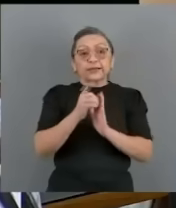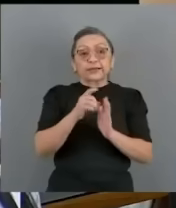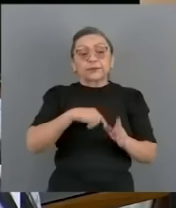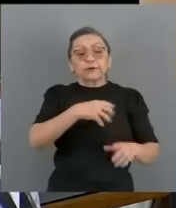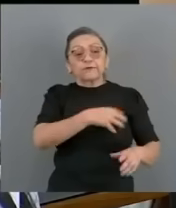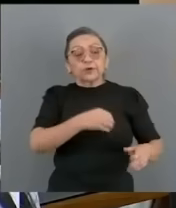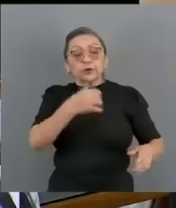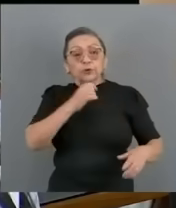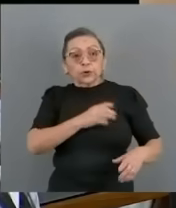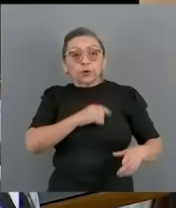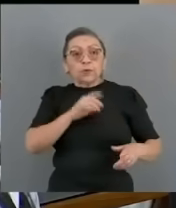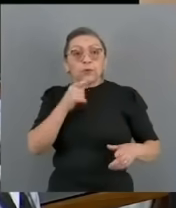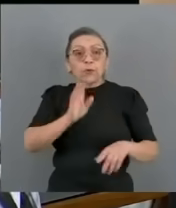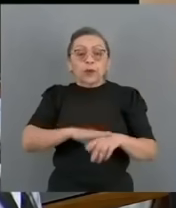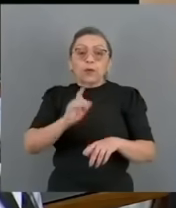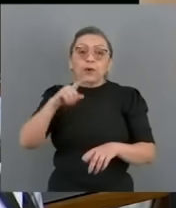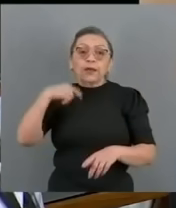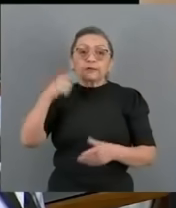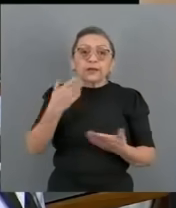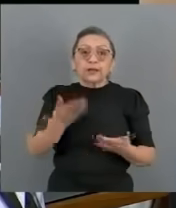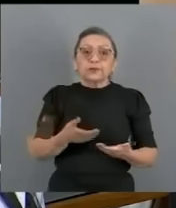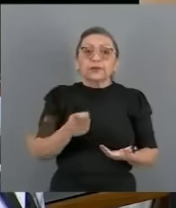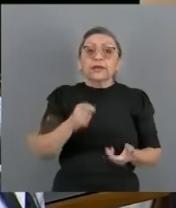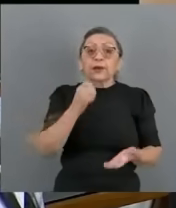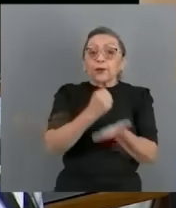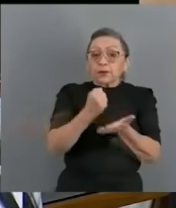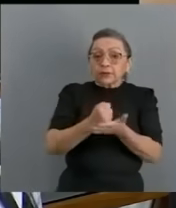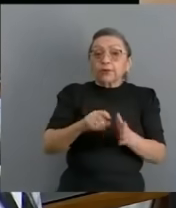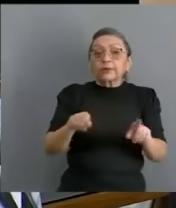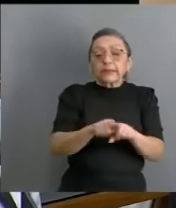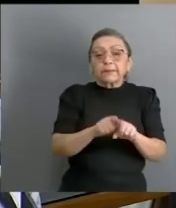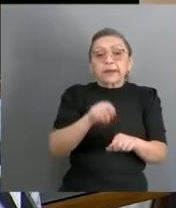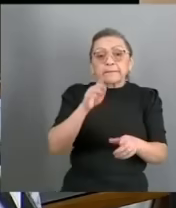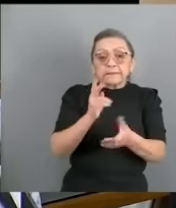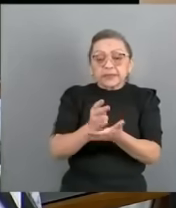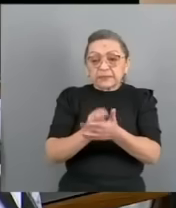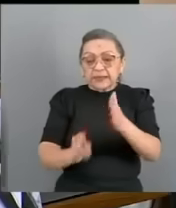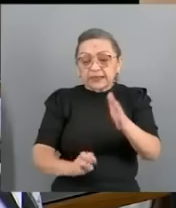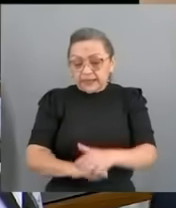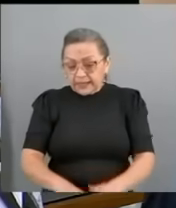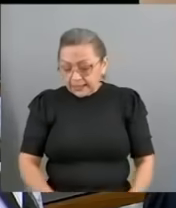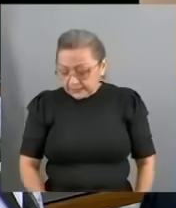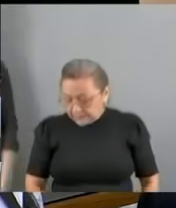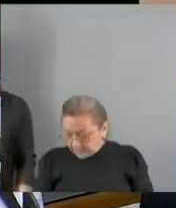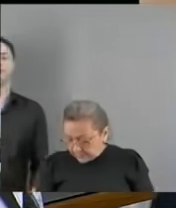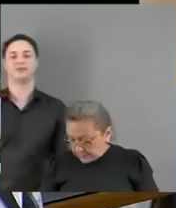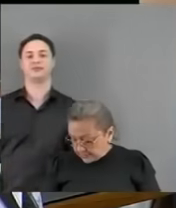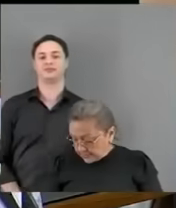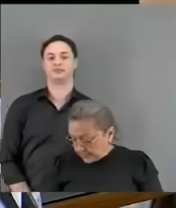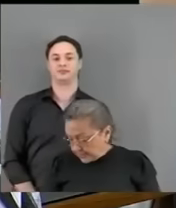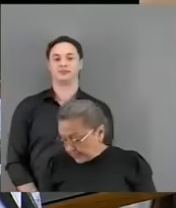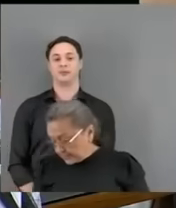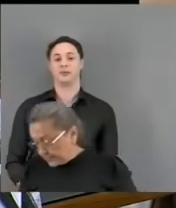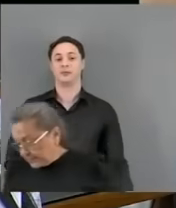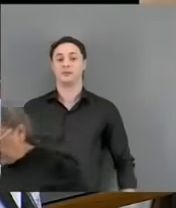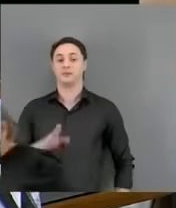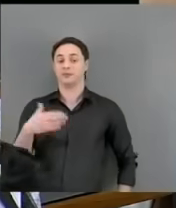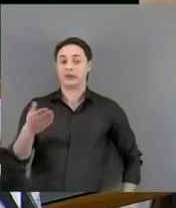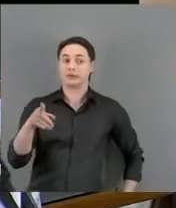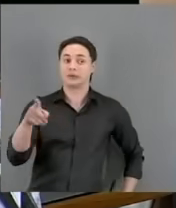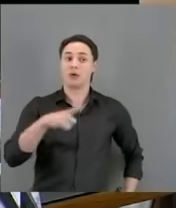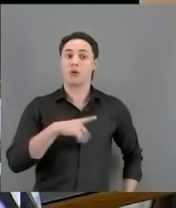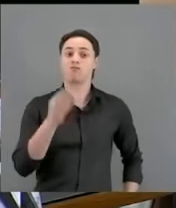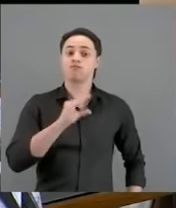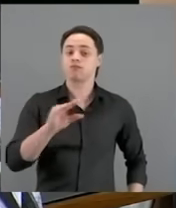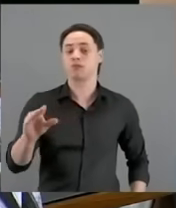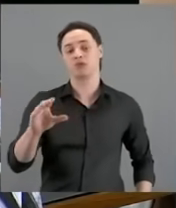do Onyx como advogado, que contratou a Facta, o senhor não vai acreditar, presidente? Os donos da Facta também depositaram dinheiro na conta